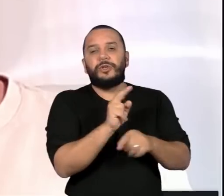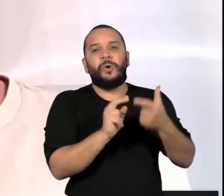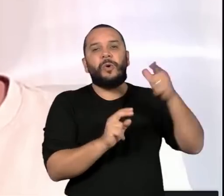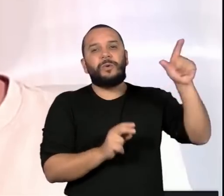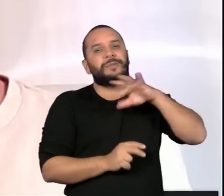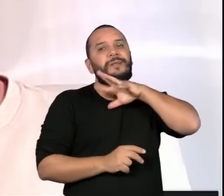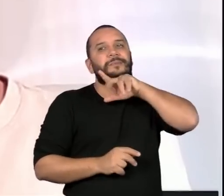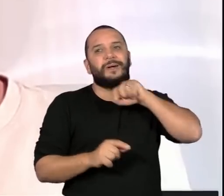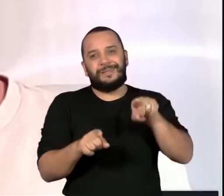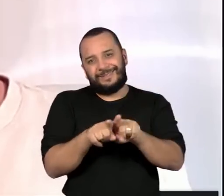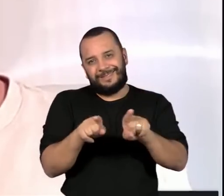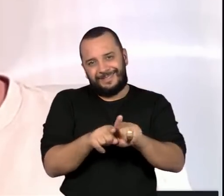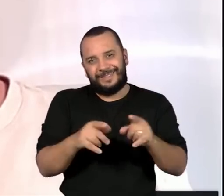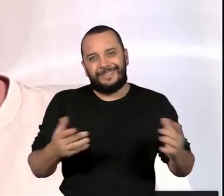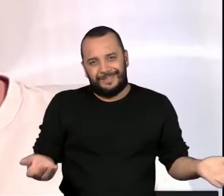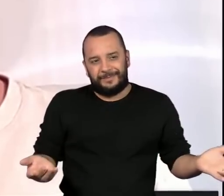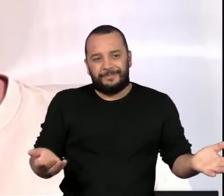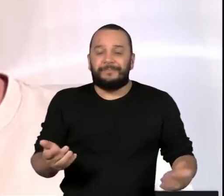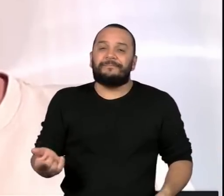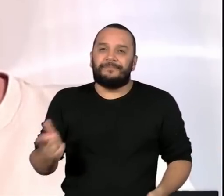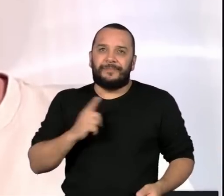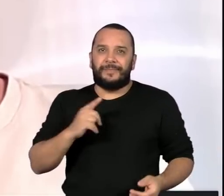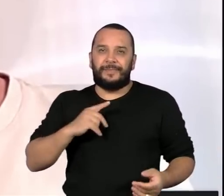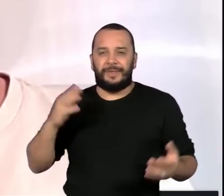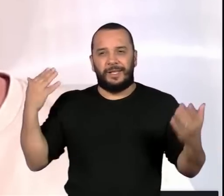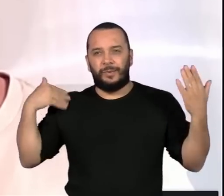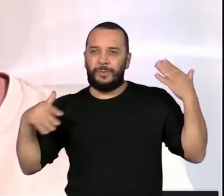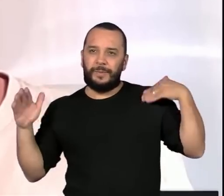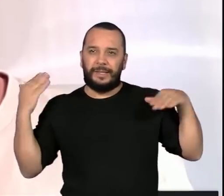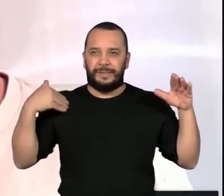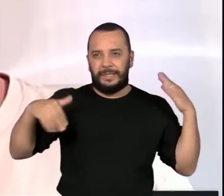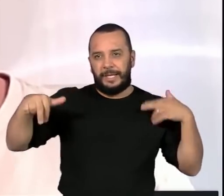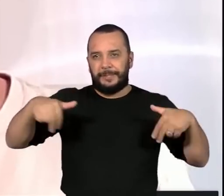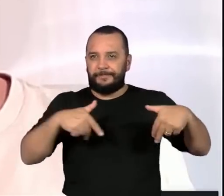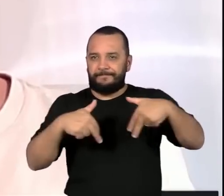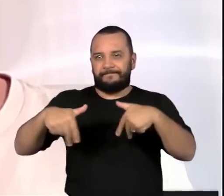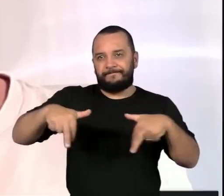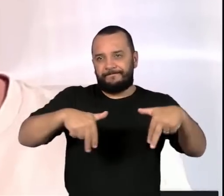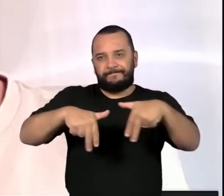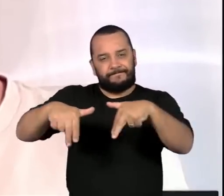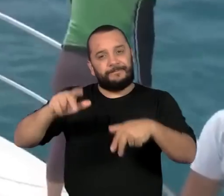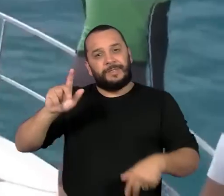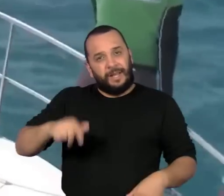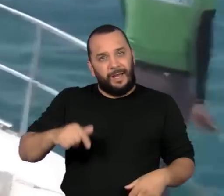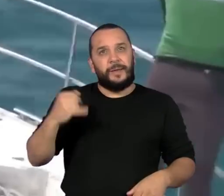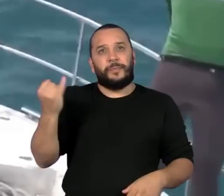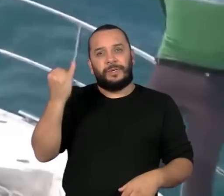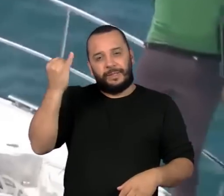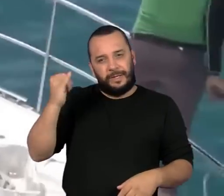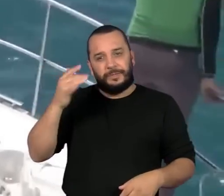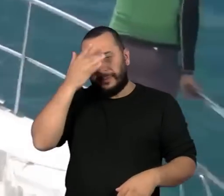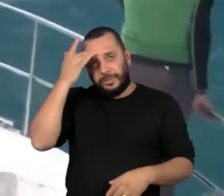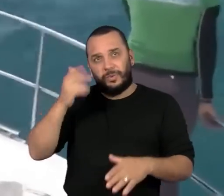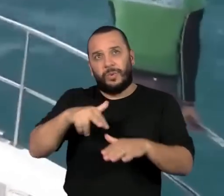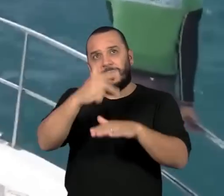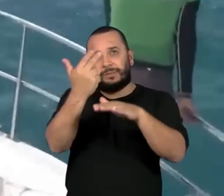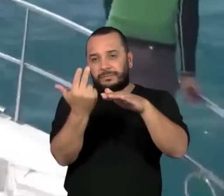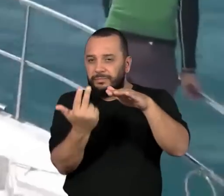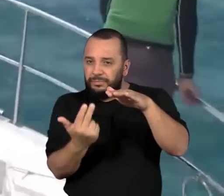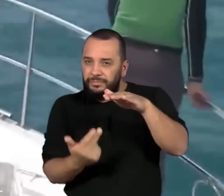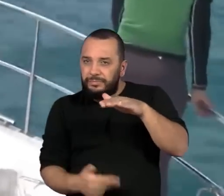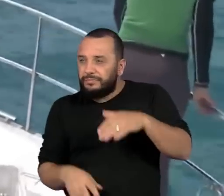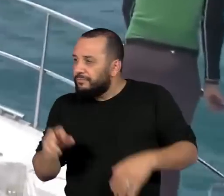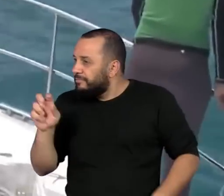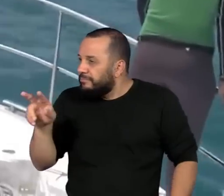Nós temos o turismo como uma atividade que já é bem importante e que tem crescido na região, né, o turismo de observação